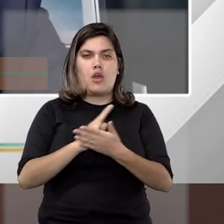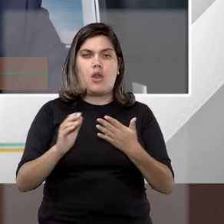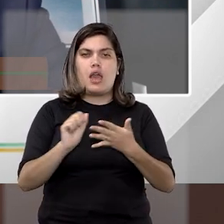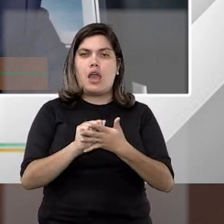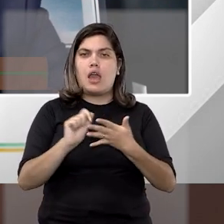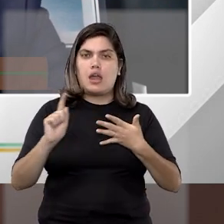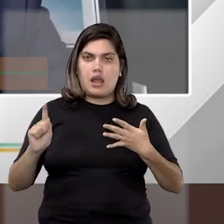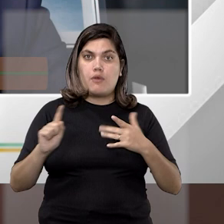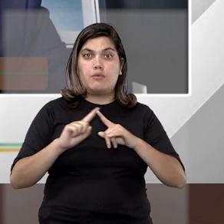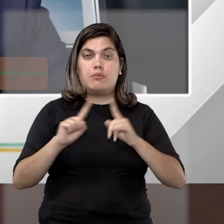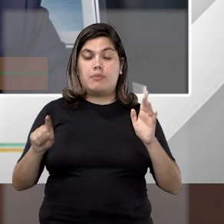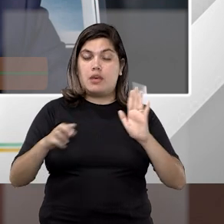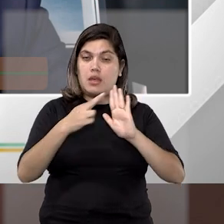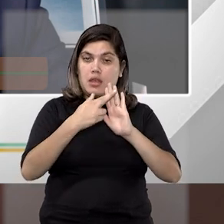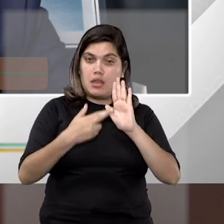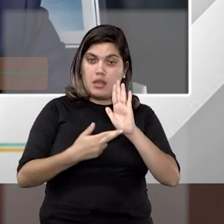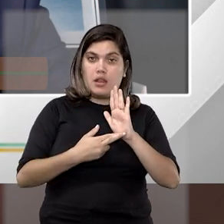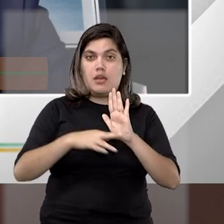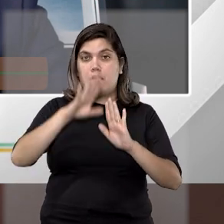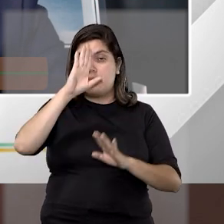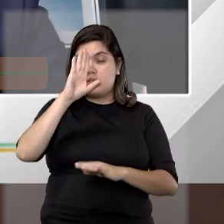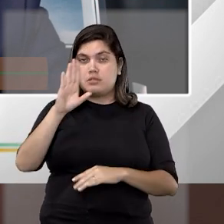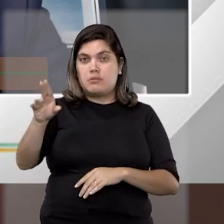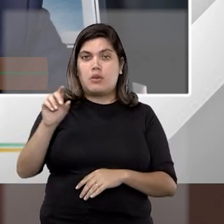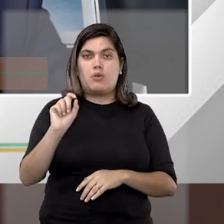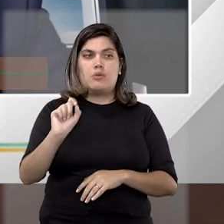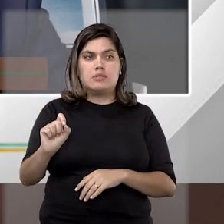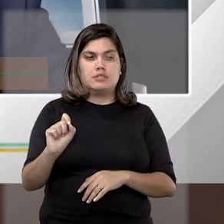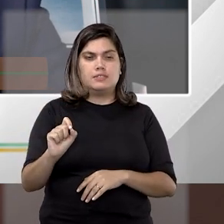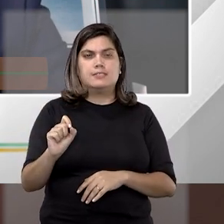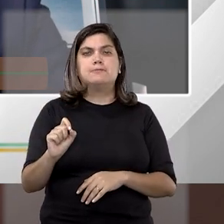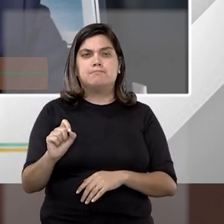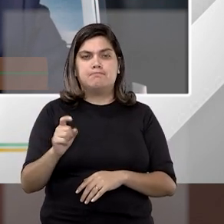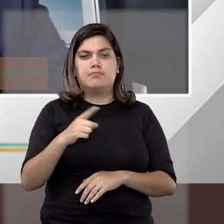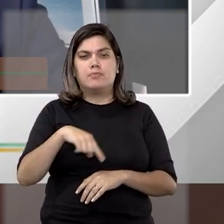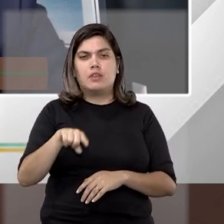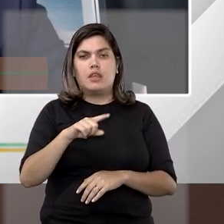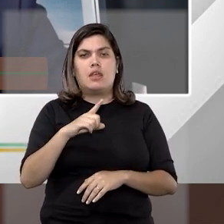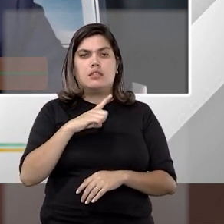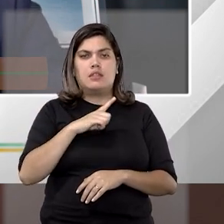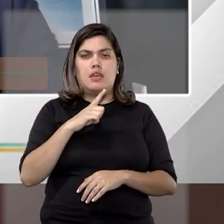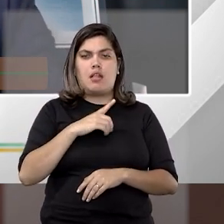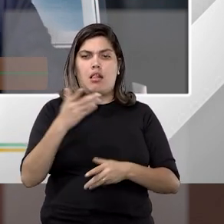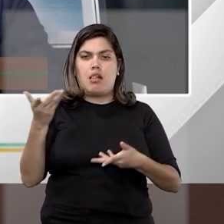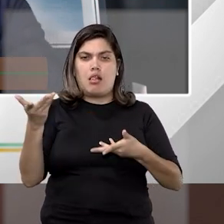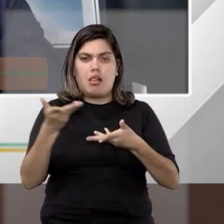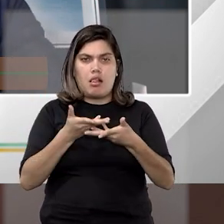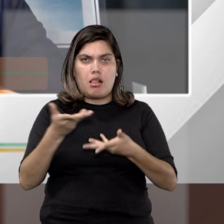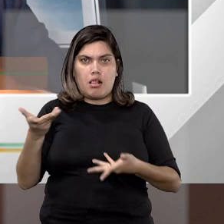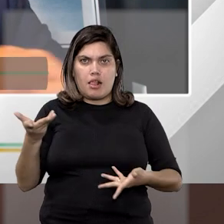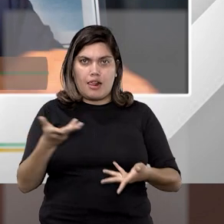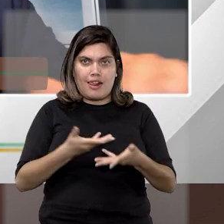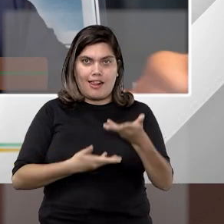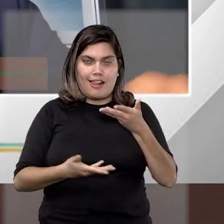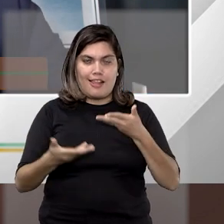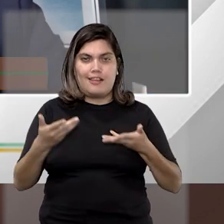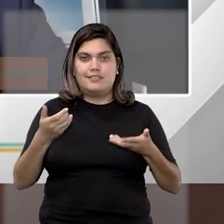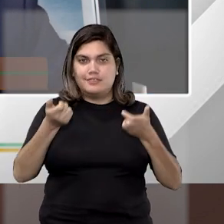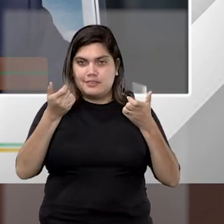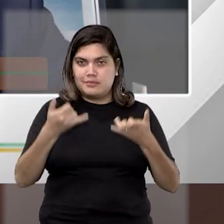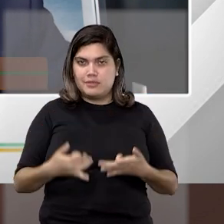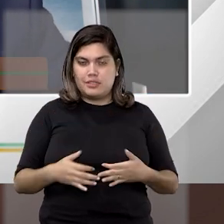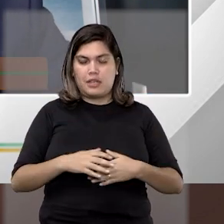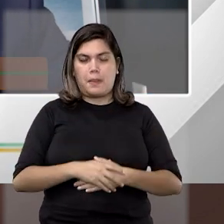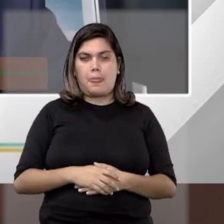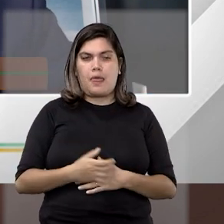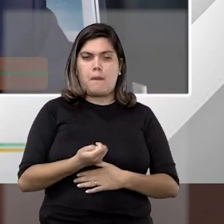falar alguns agravos mas via de regra ou a regra principal é a aquela a contabilidade que